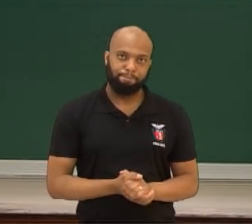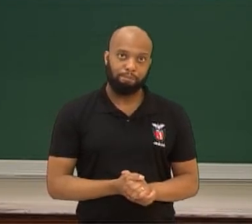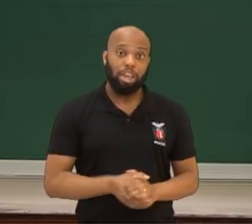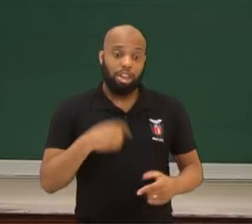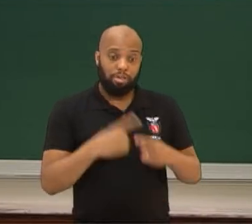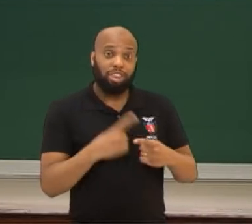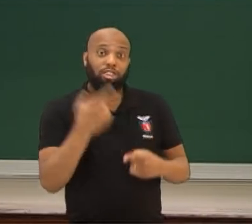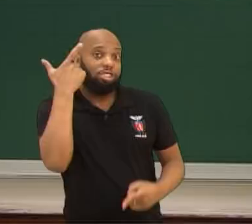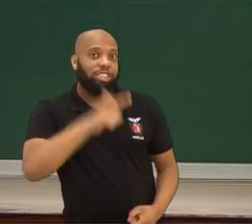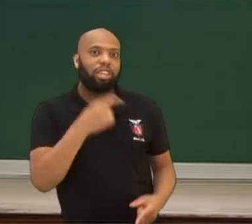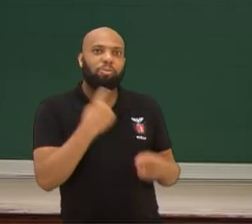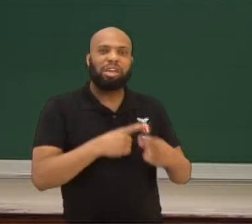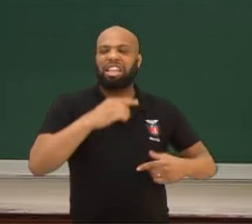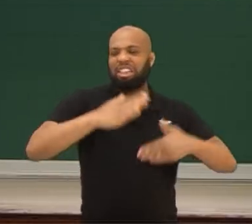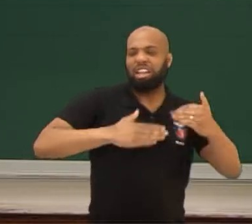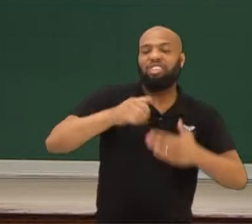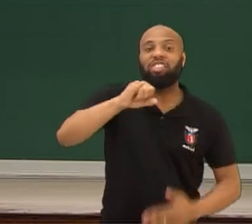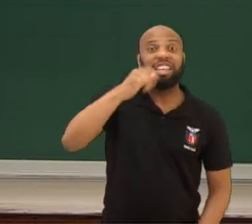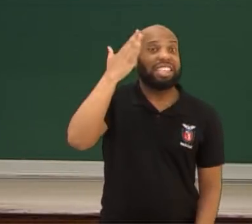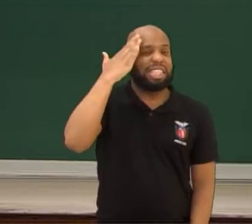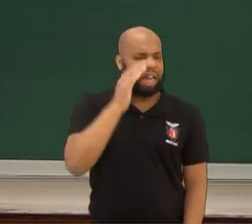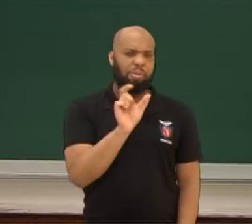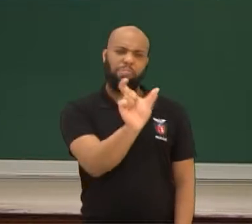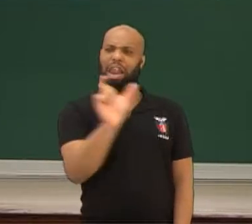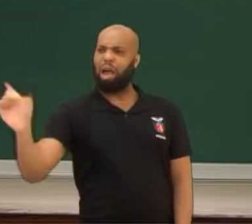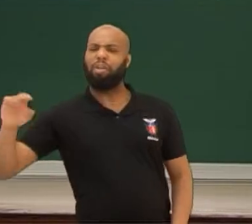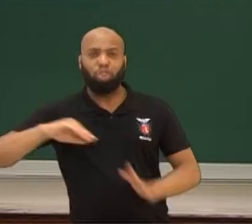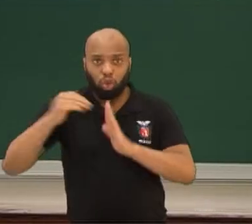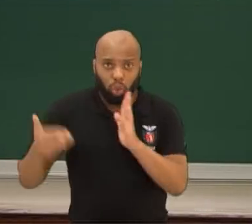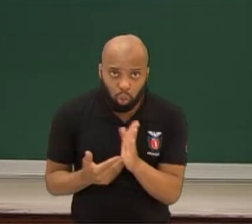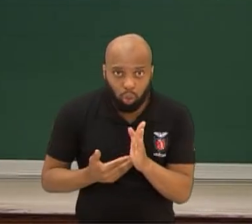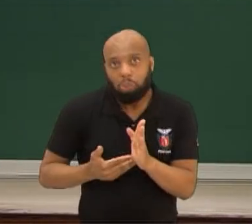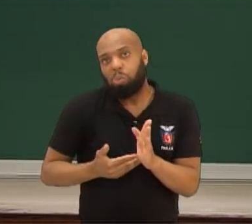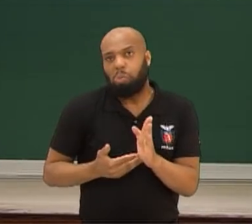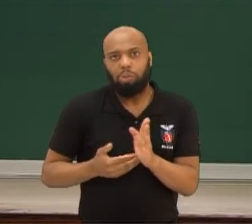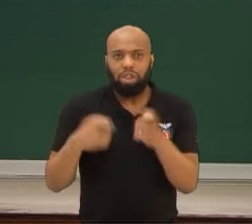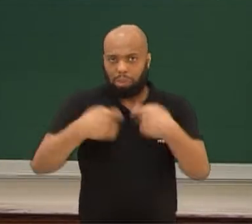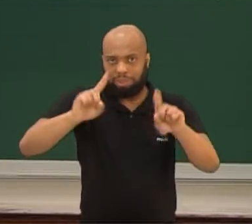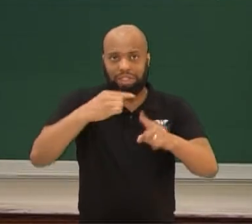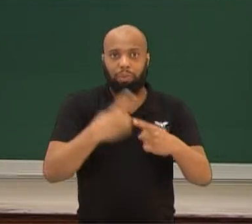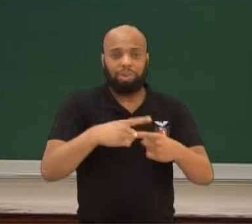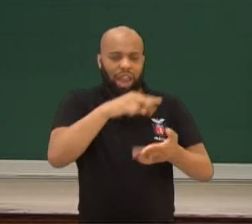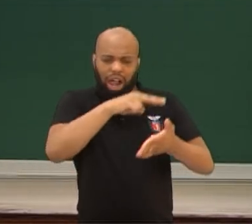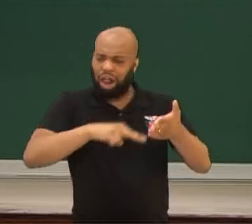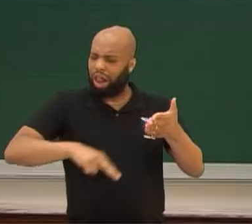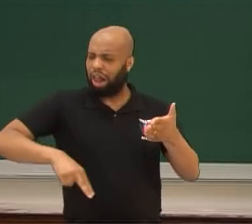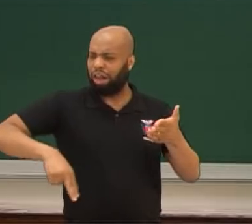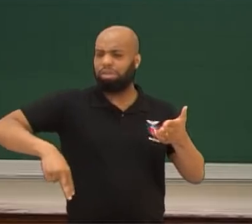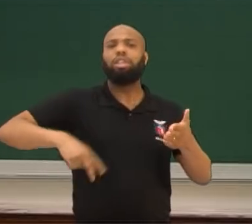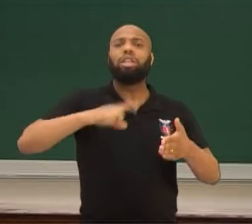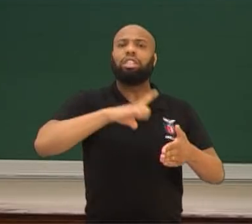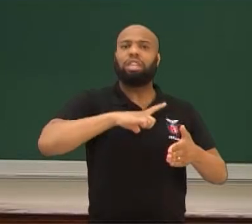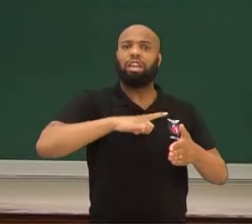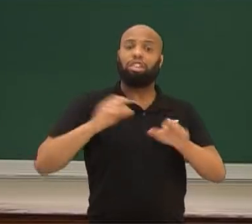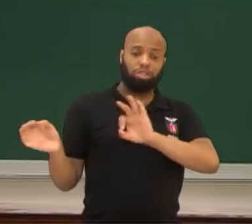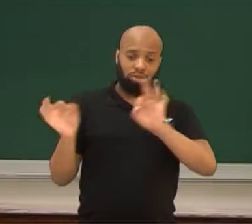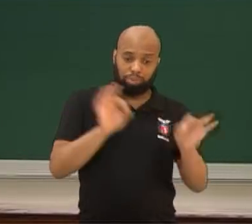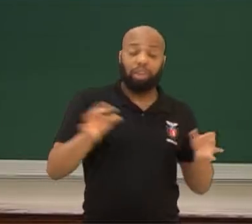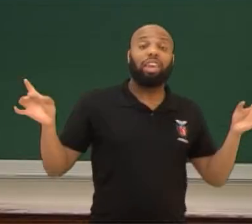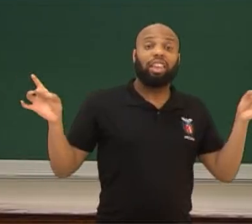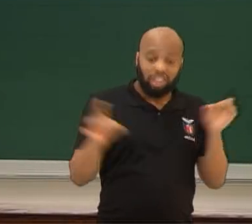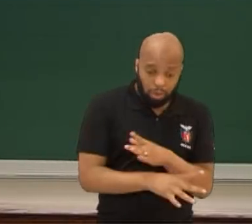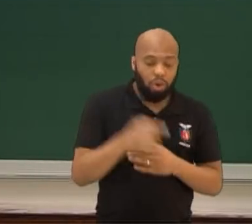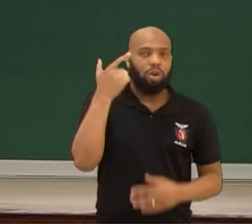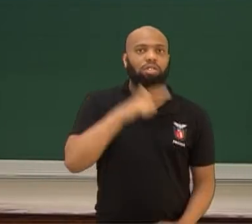naquele texto, independente de você saber o que significa cada palavra, né? A leitura tem que fluir. Por quê? Porque nós somos capazes, sim, de